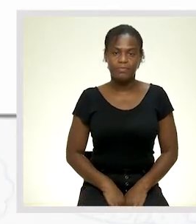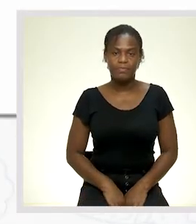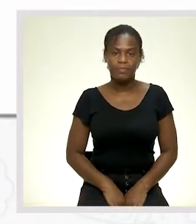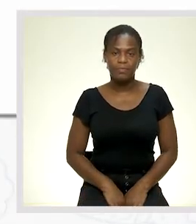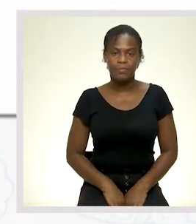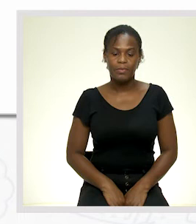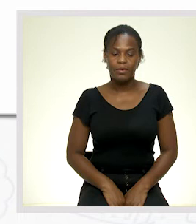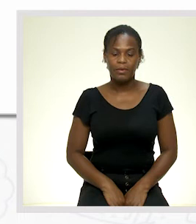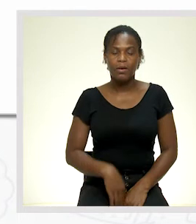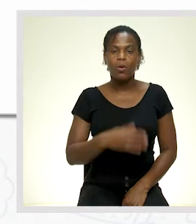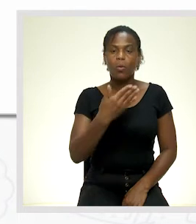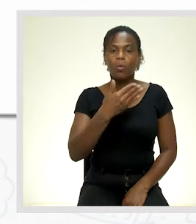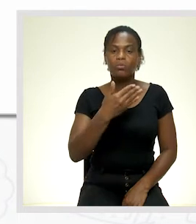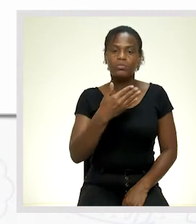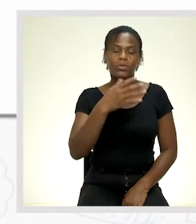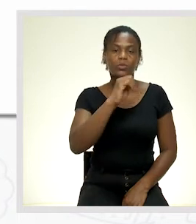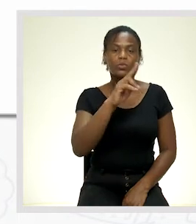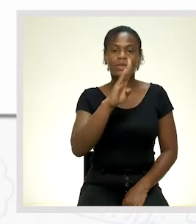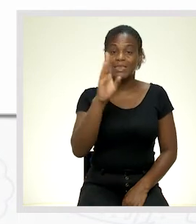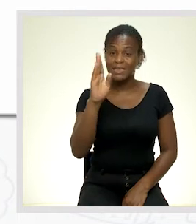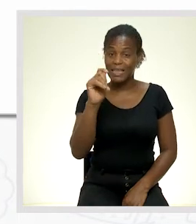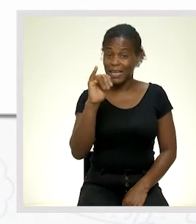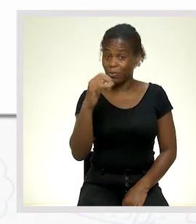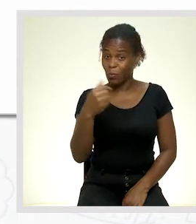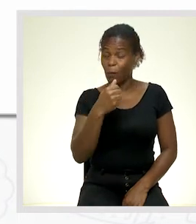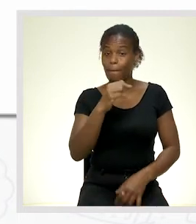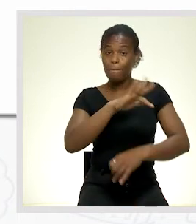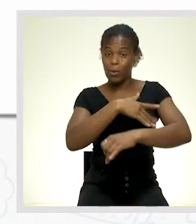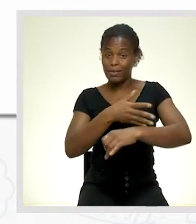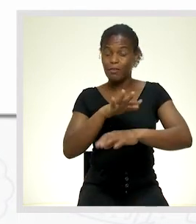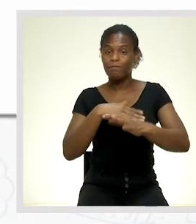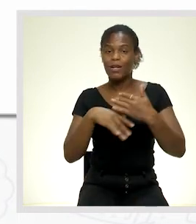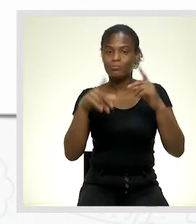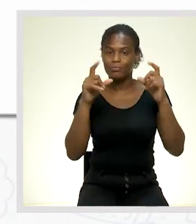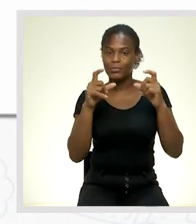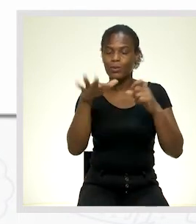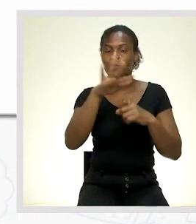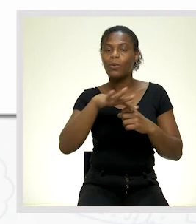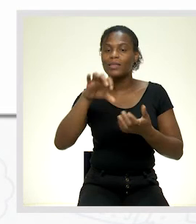1. O sujeito poético faz o retrato de um dado centro urbano.